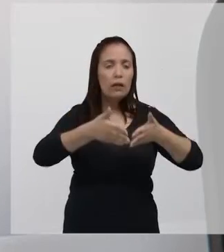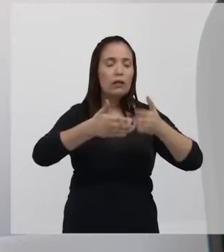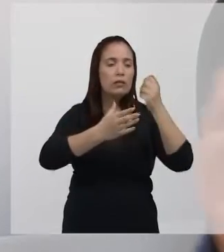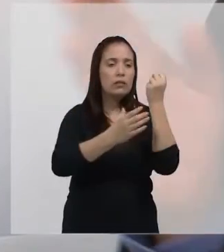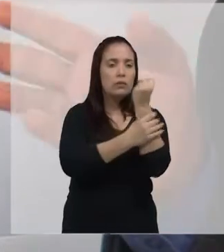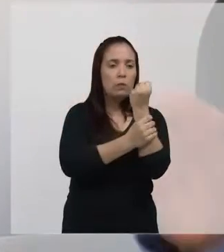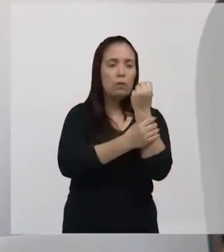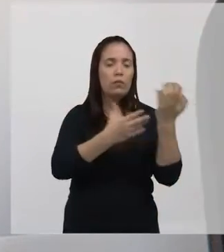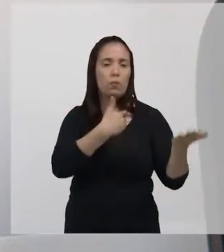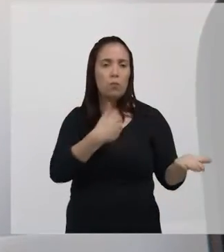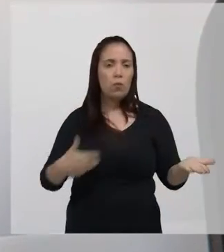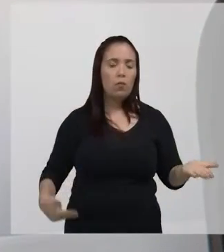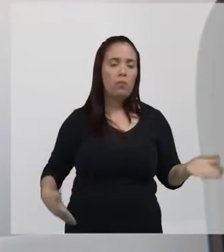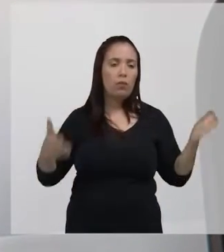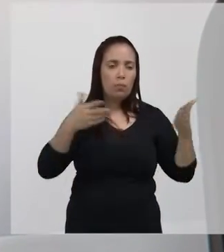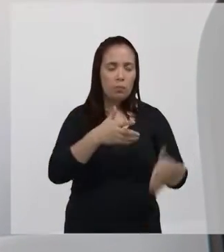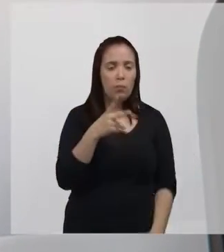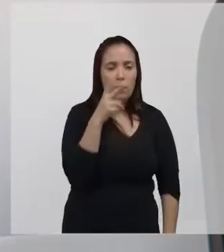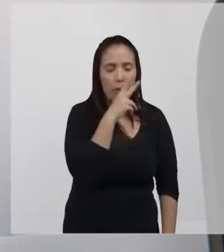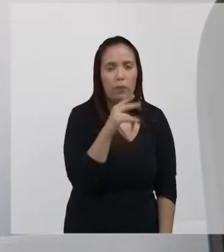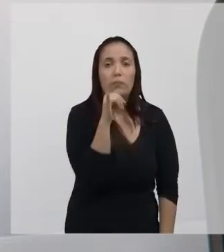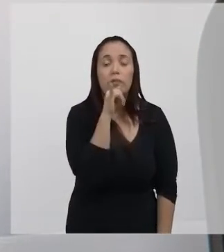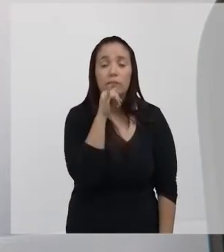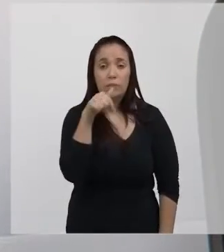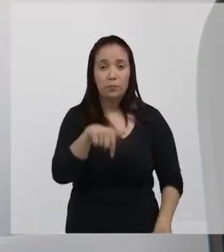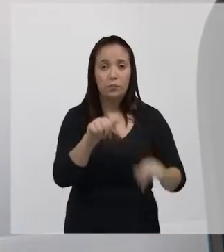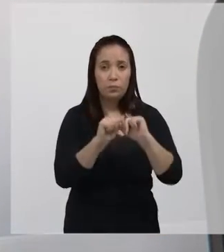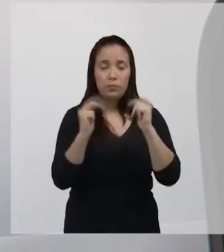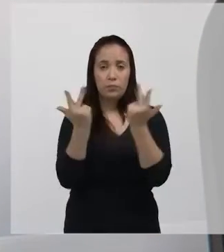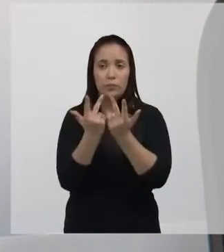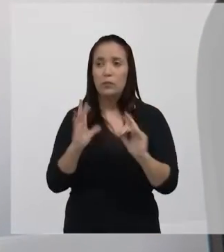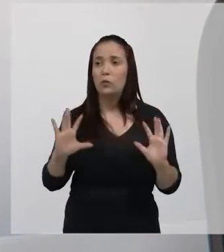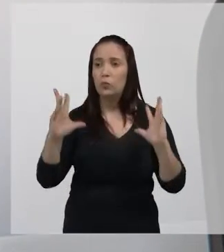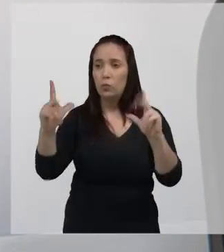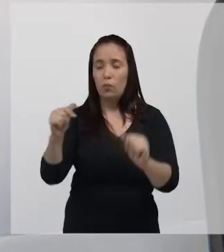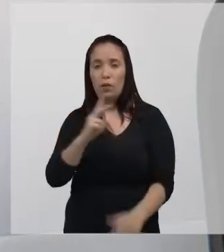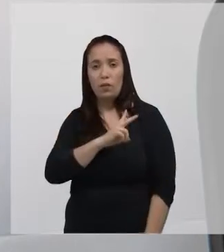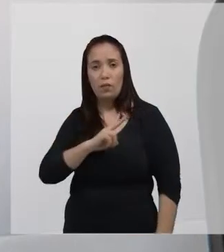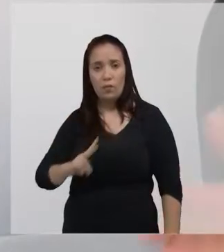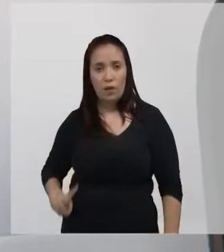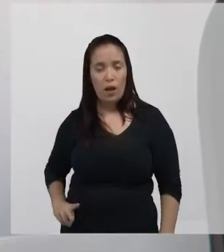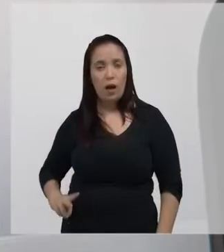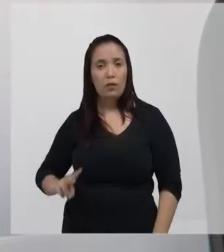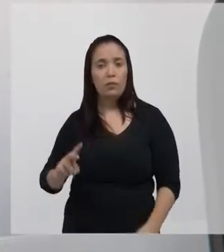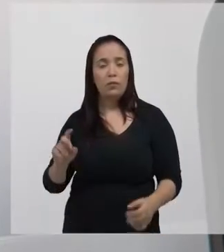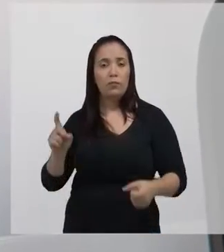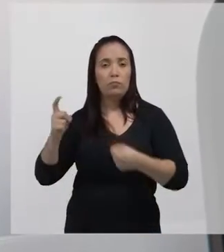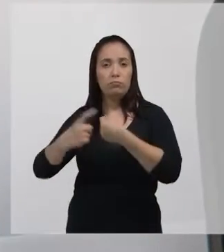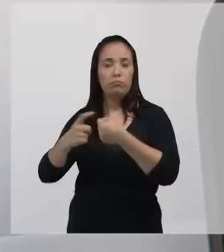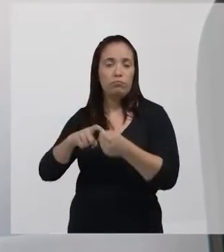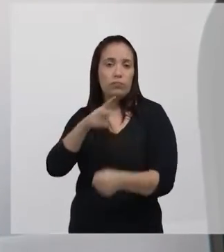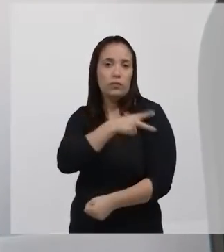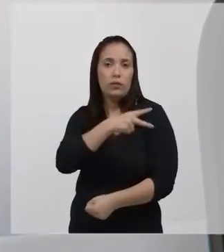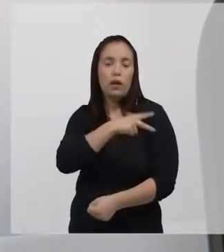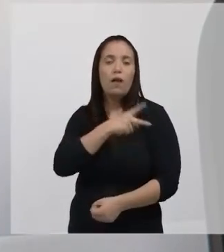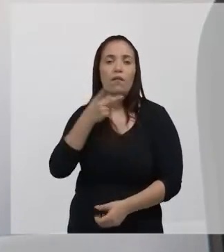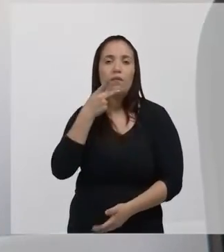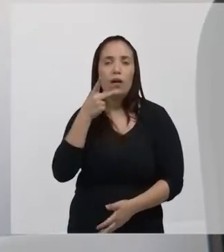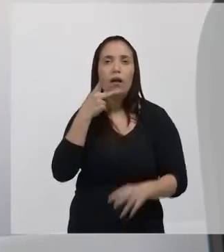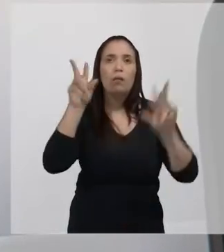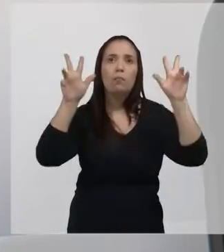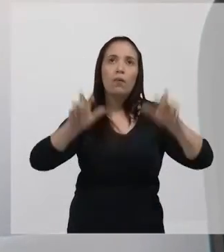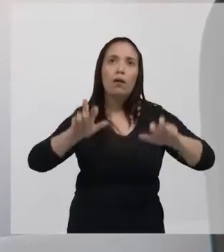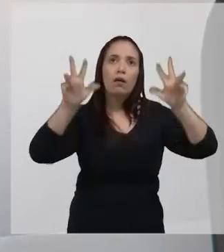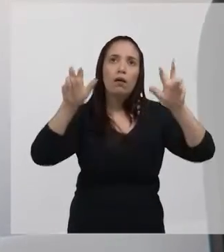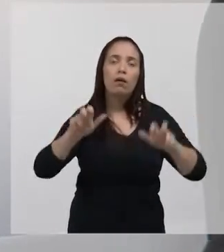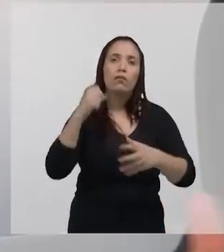pública. Por exemplo, você chega aqui na Câmara Municipal, os vereadores de oposição ligado ao capitão Wagner, literalmente só fala de